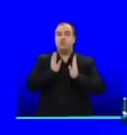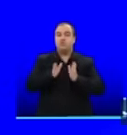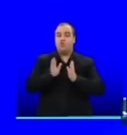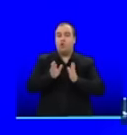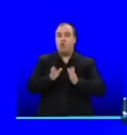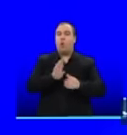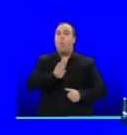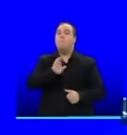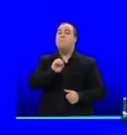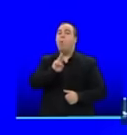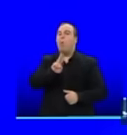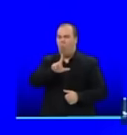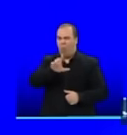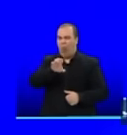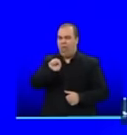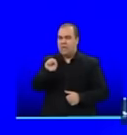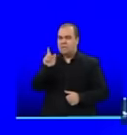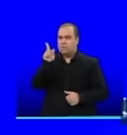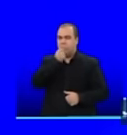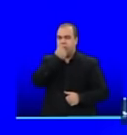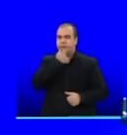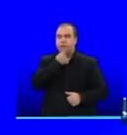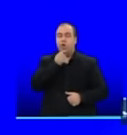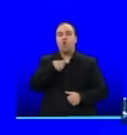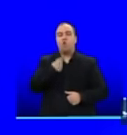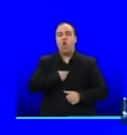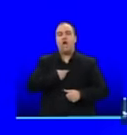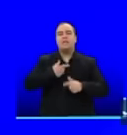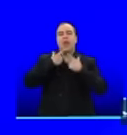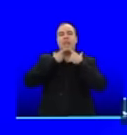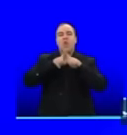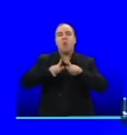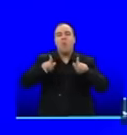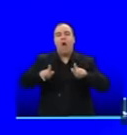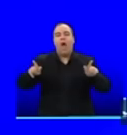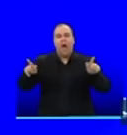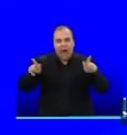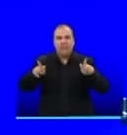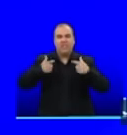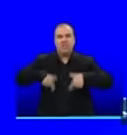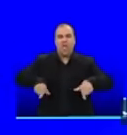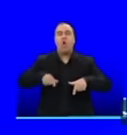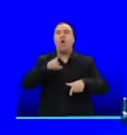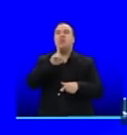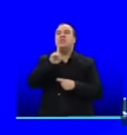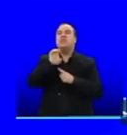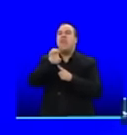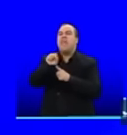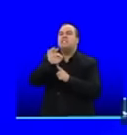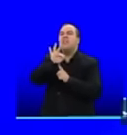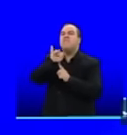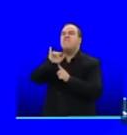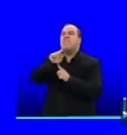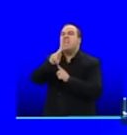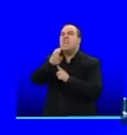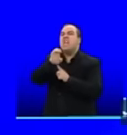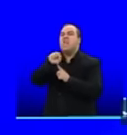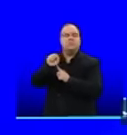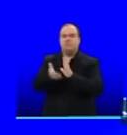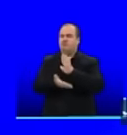Boulos. Sabe o que a gente vai fazer? Nós vamos tirar a linguagem neutra para não ficar cantando desfiles, destestole. Pelo amor de